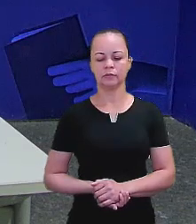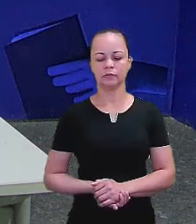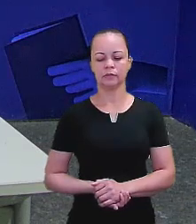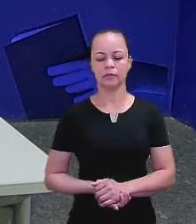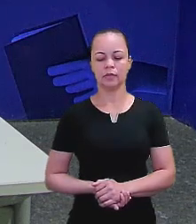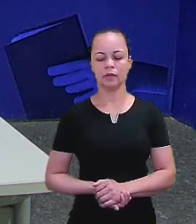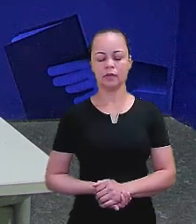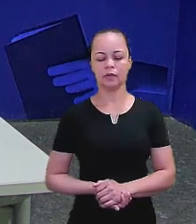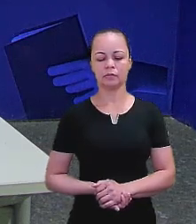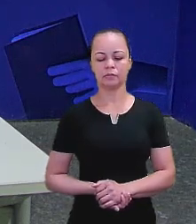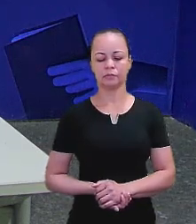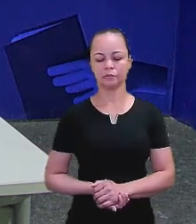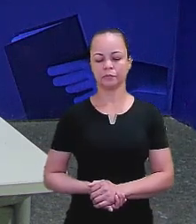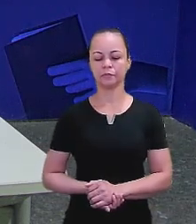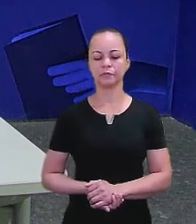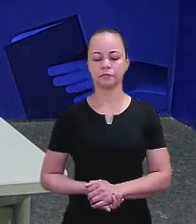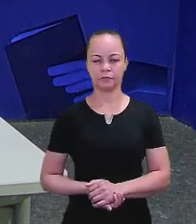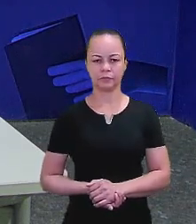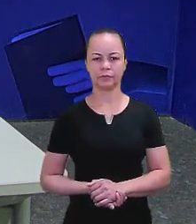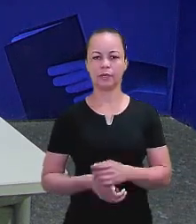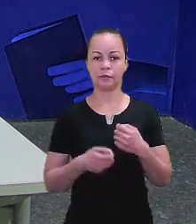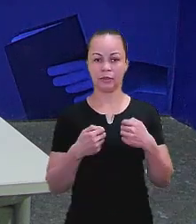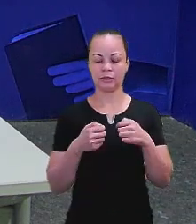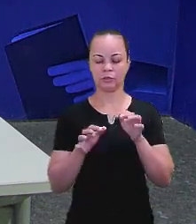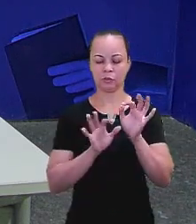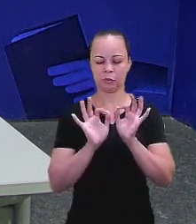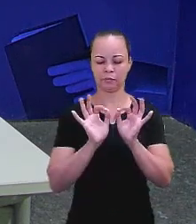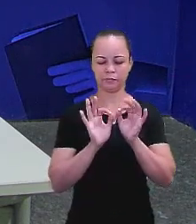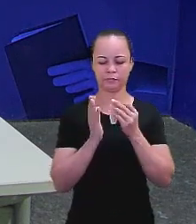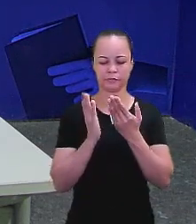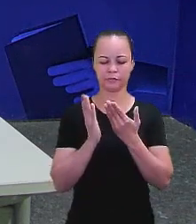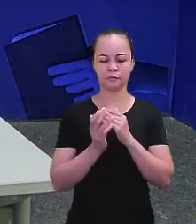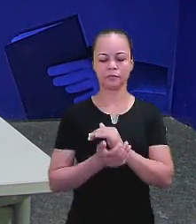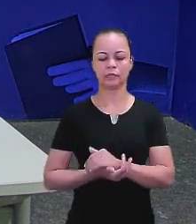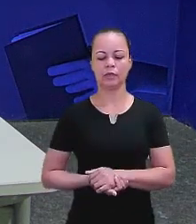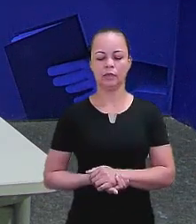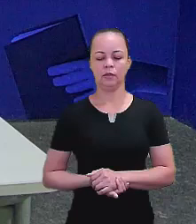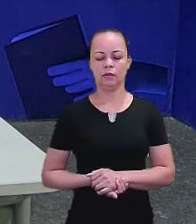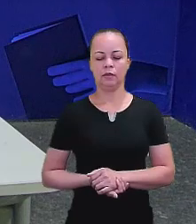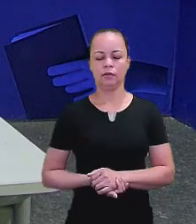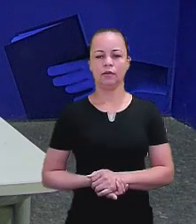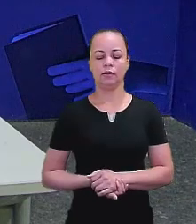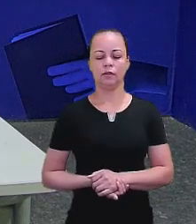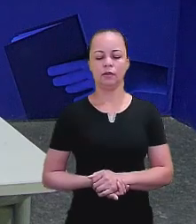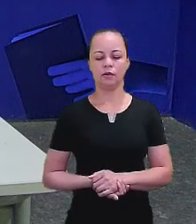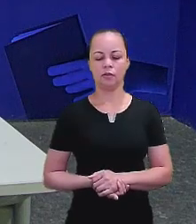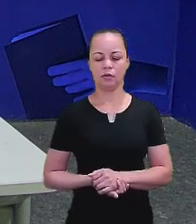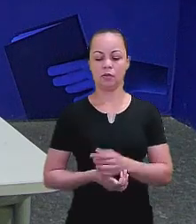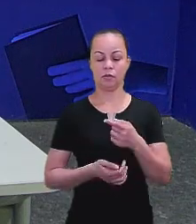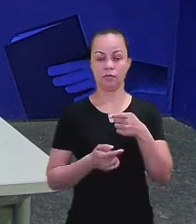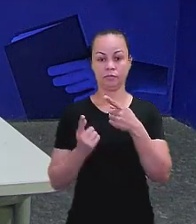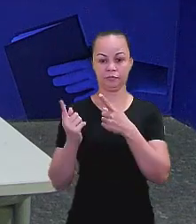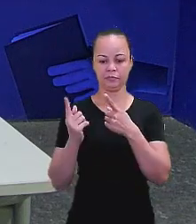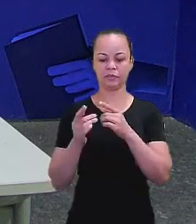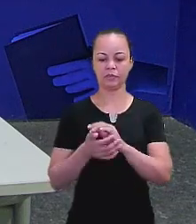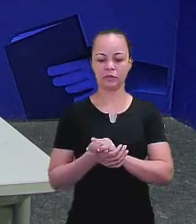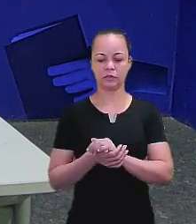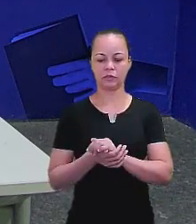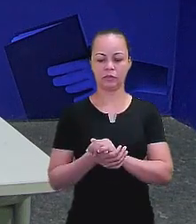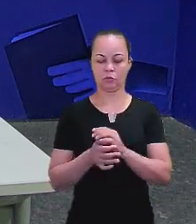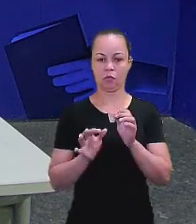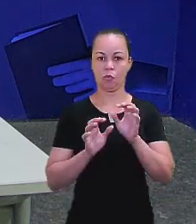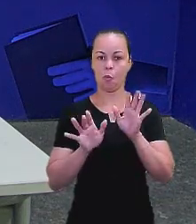A gente tem que conseguir moldar ela. Então, amarrei. E aqui, ó, no meio,